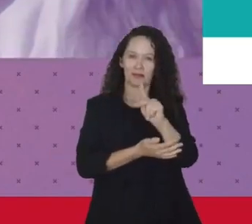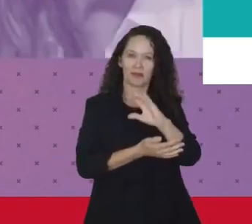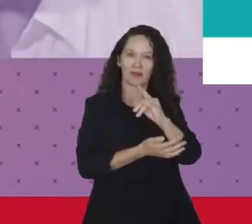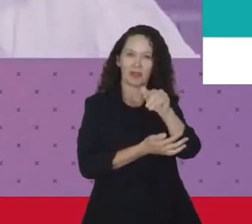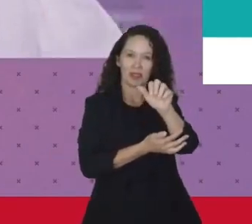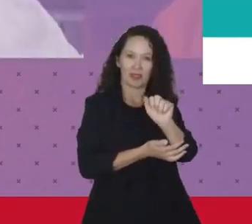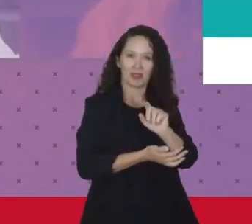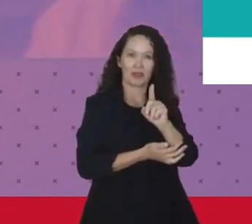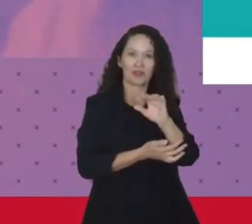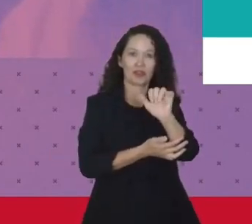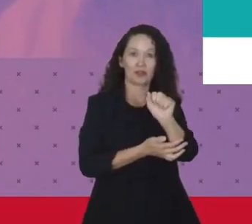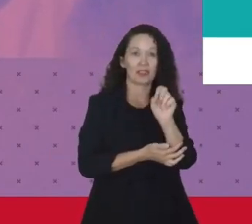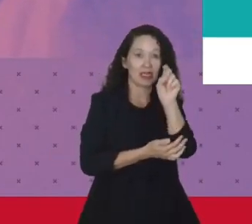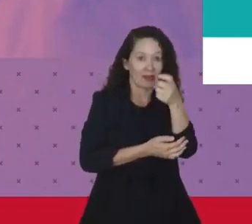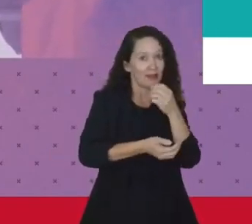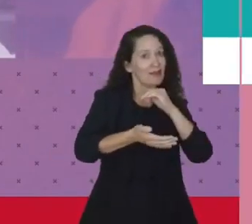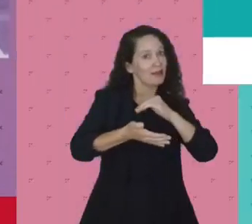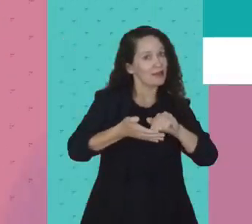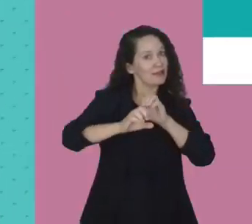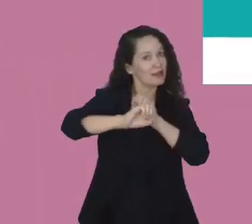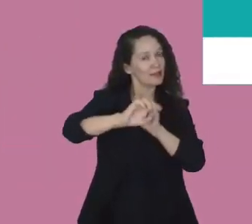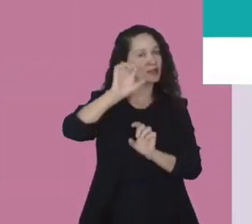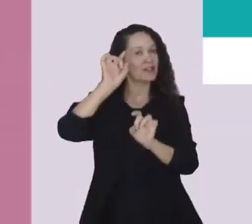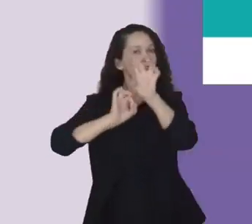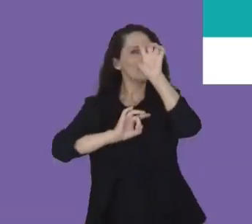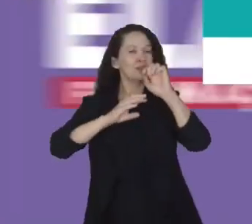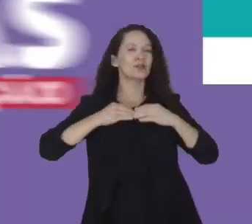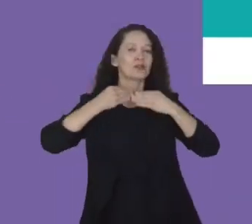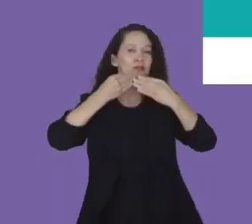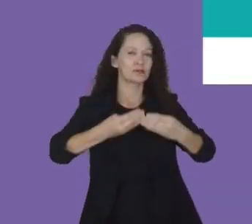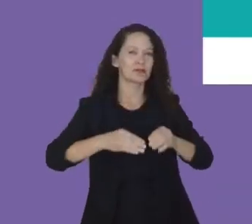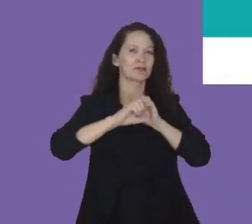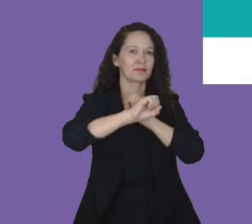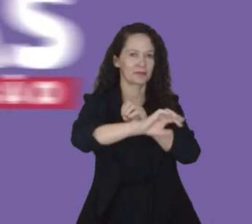Cláudia Dutra, ex-secretária de Educação Especial do MEC.